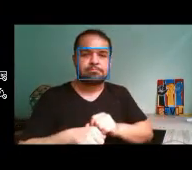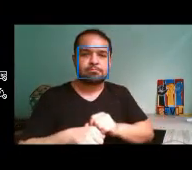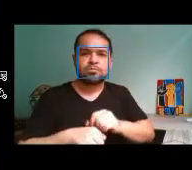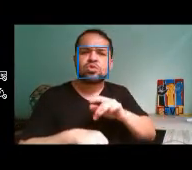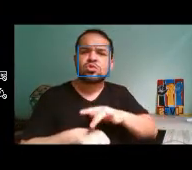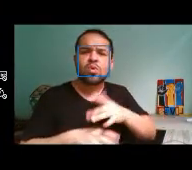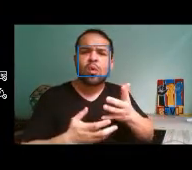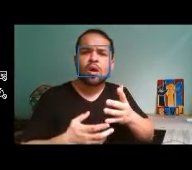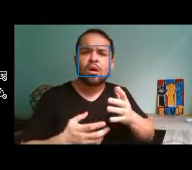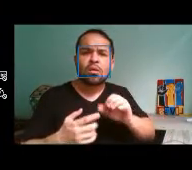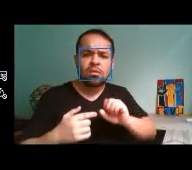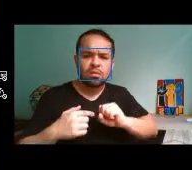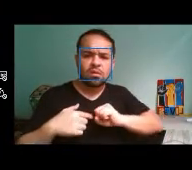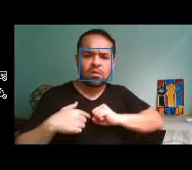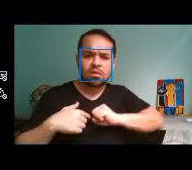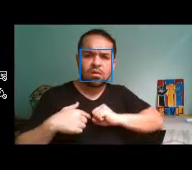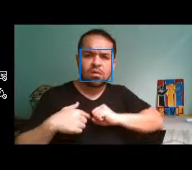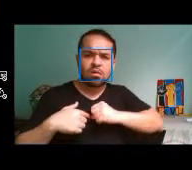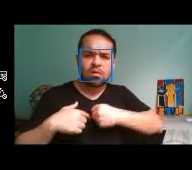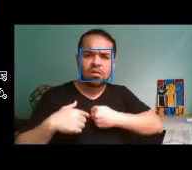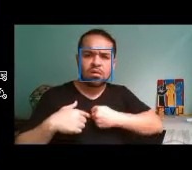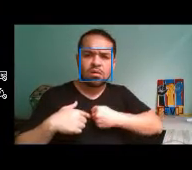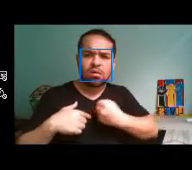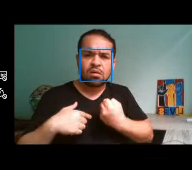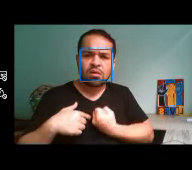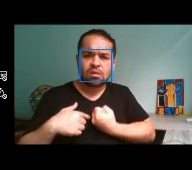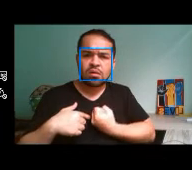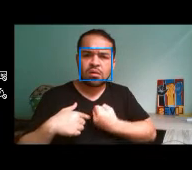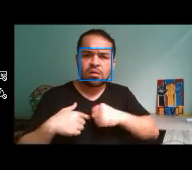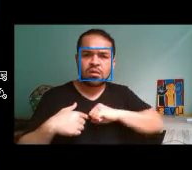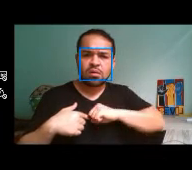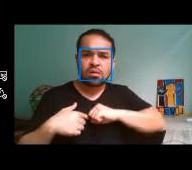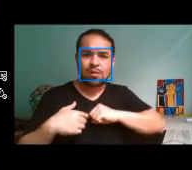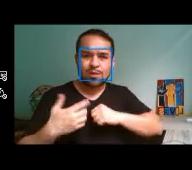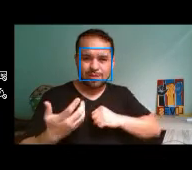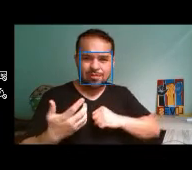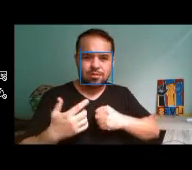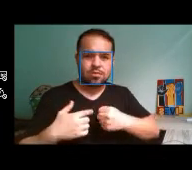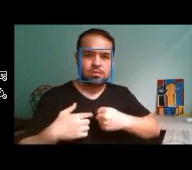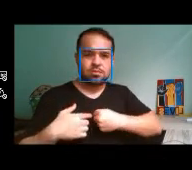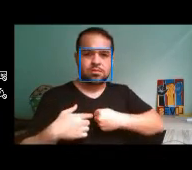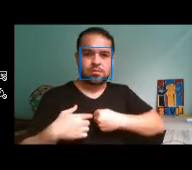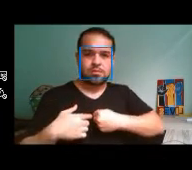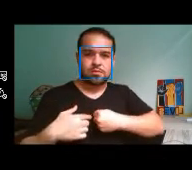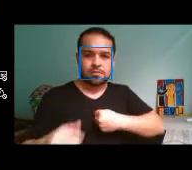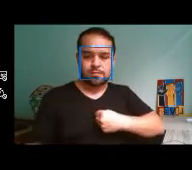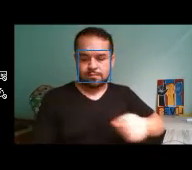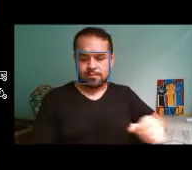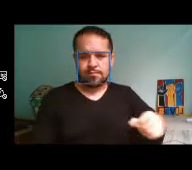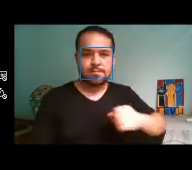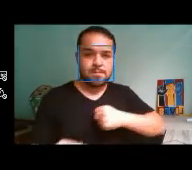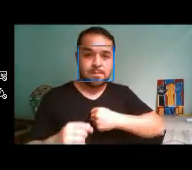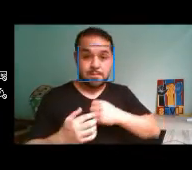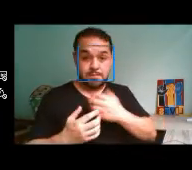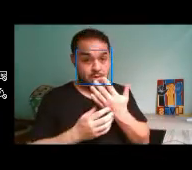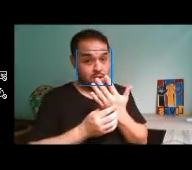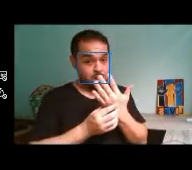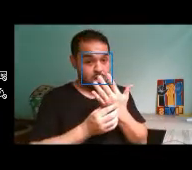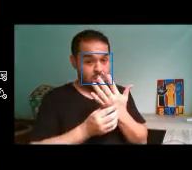do sinal, da configuração, é que vai tocar nesse ponto de localização. Nesse caso, a mão